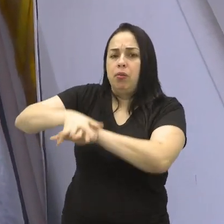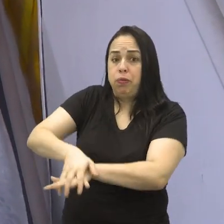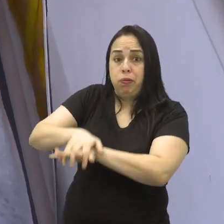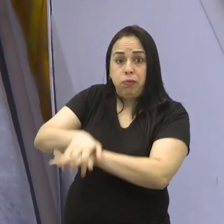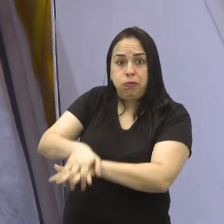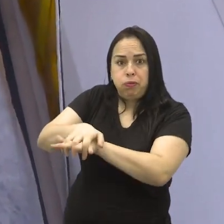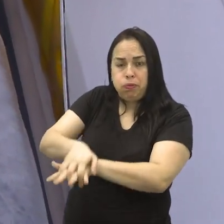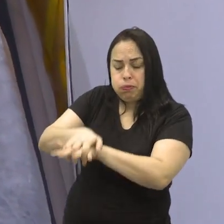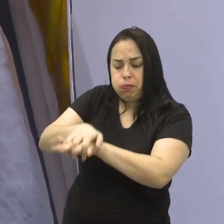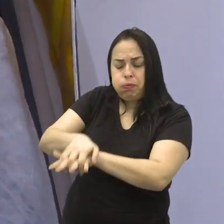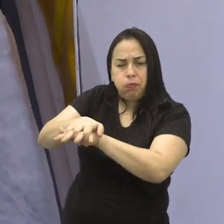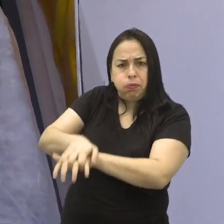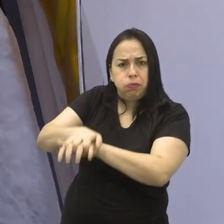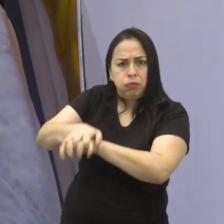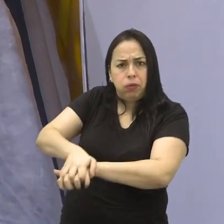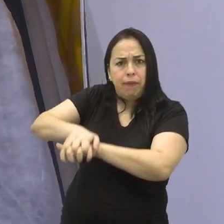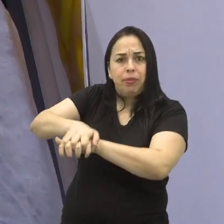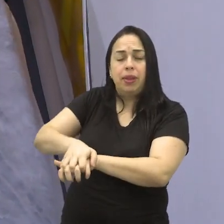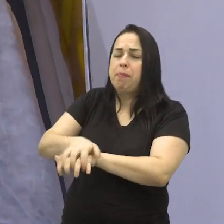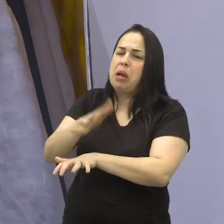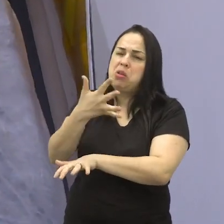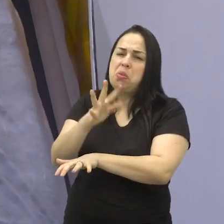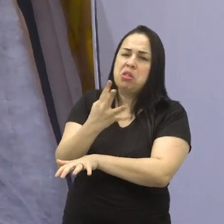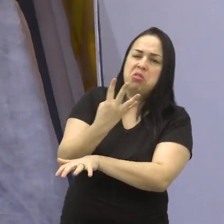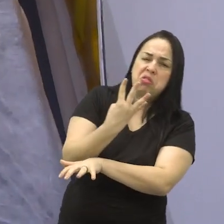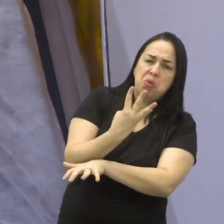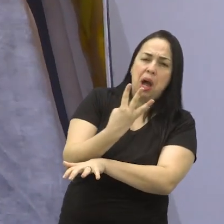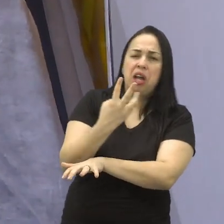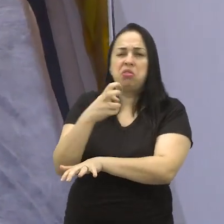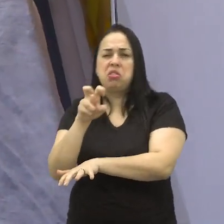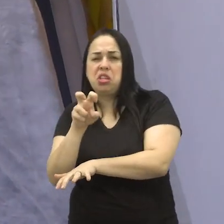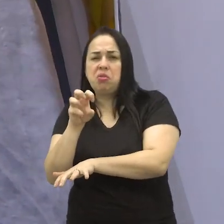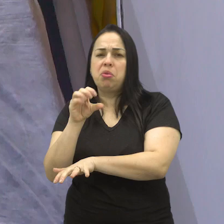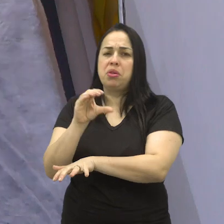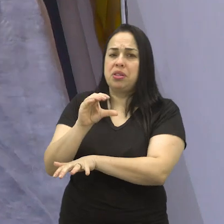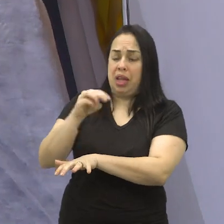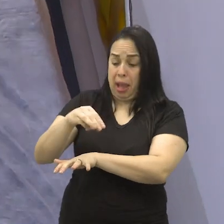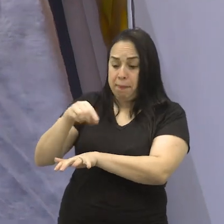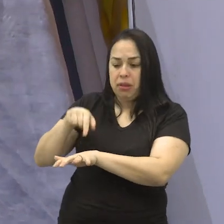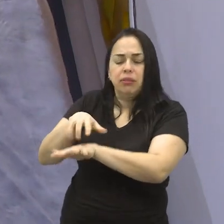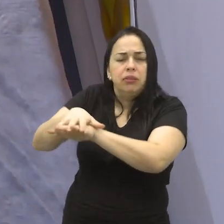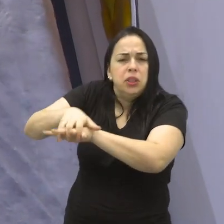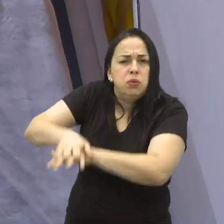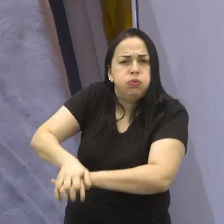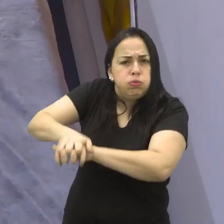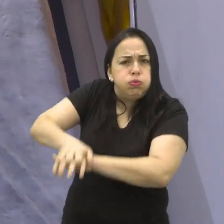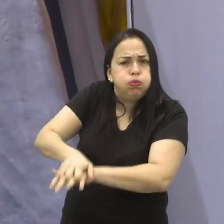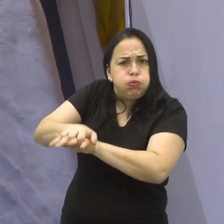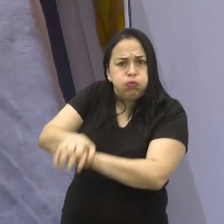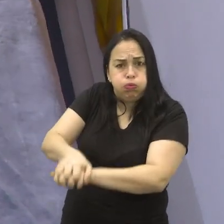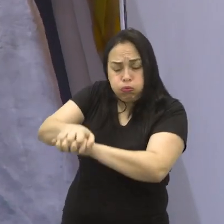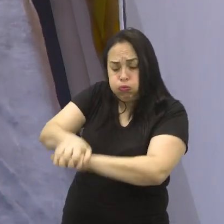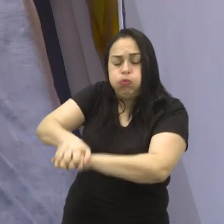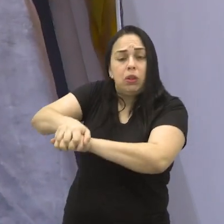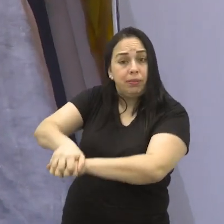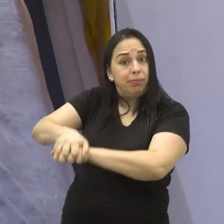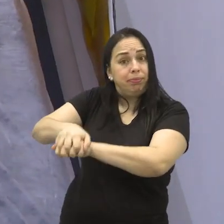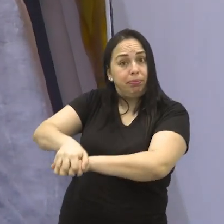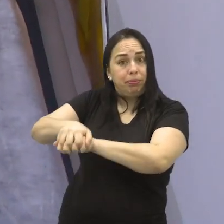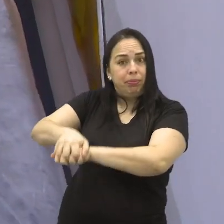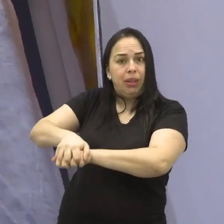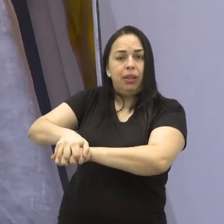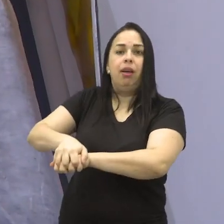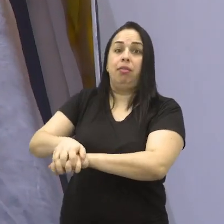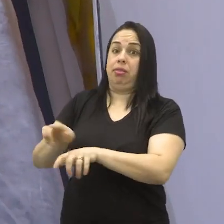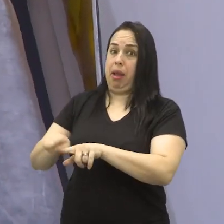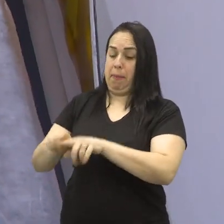de 4 a 5 centímetros de profundidade do tórax. Tem que aprofundar o tórax mesmo, colocando uma mão entrelaçada sobre a